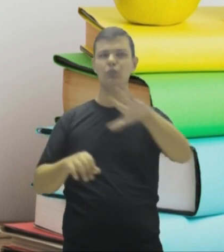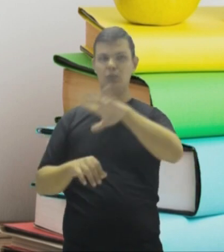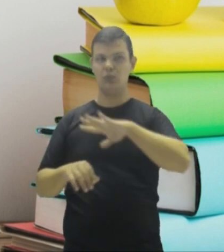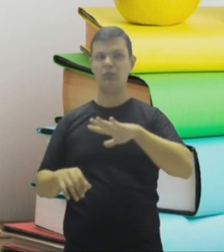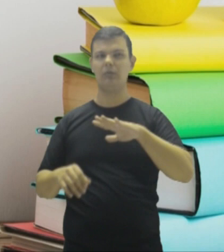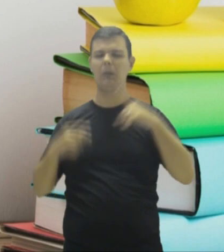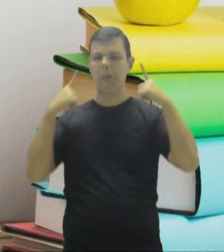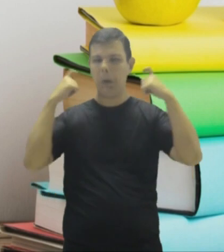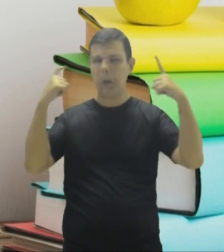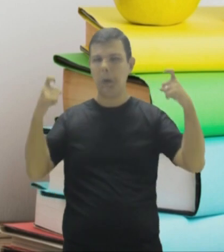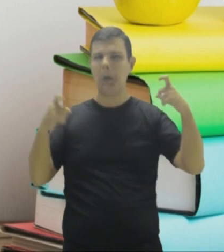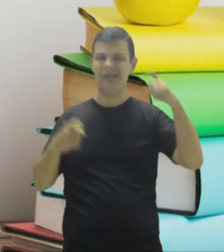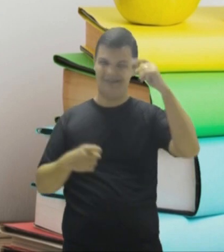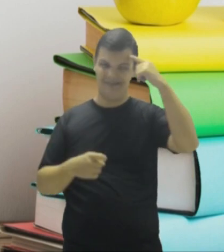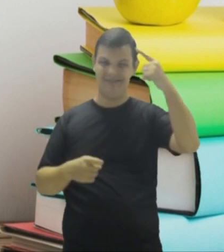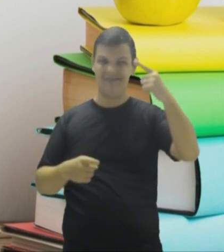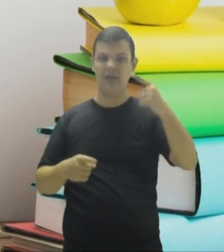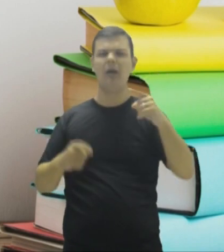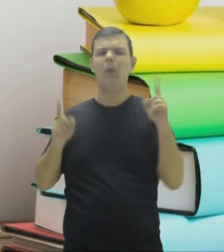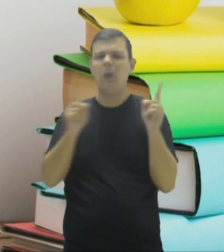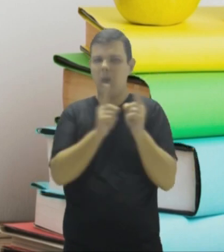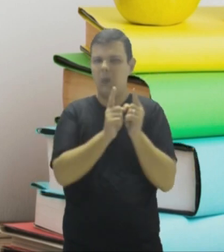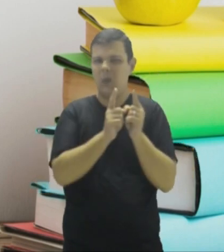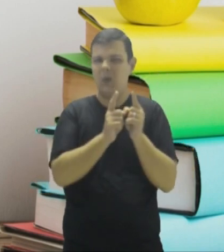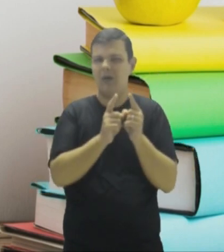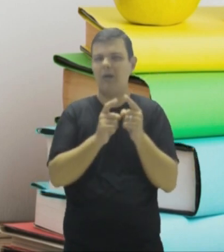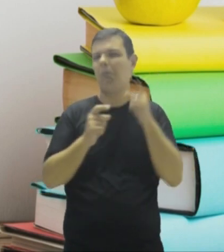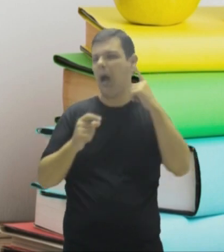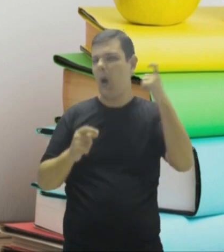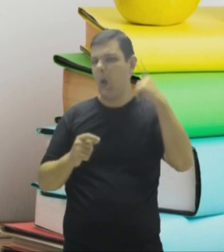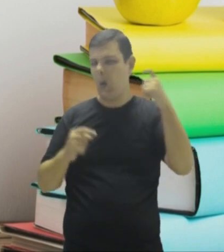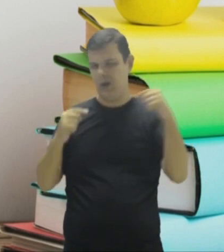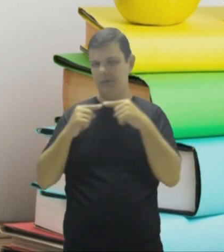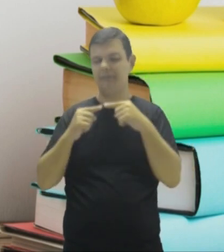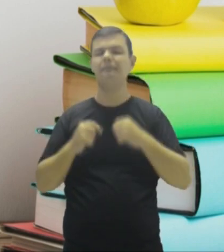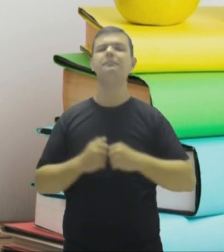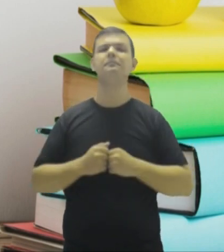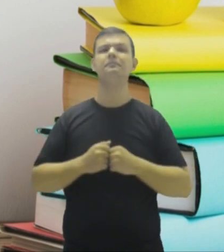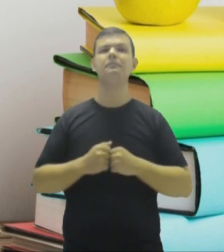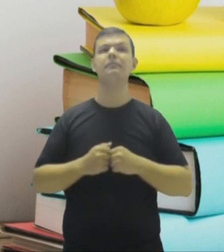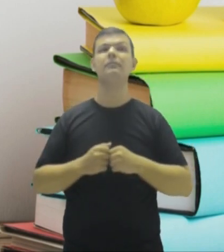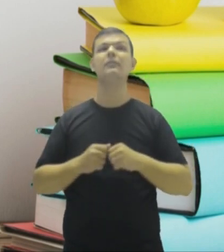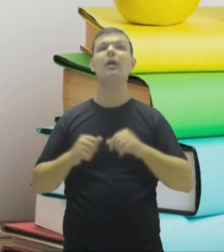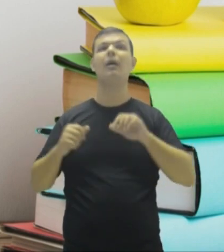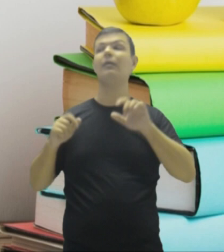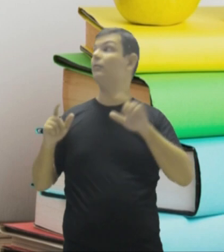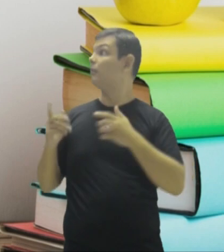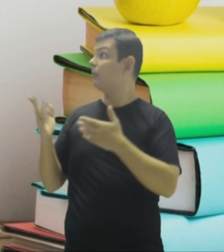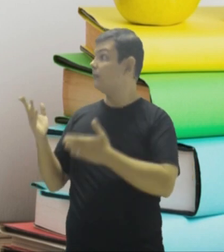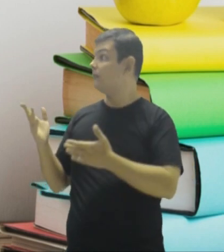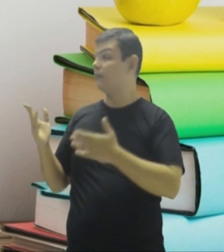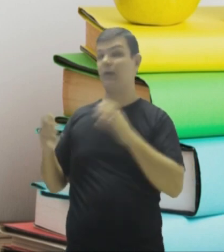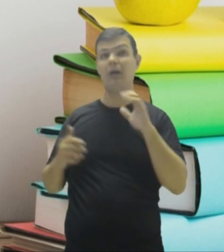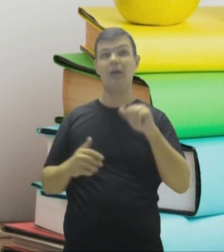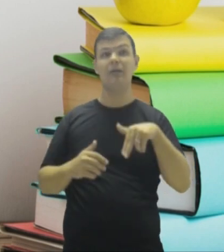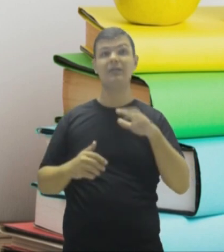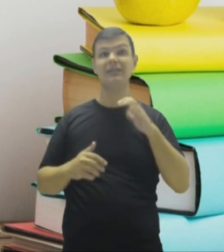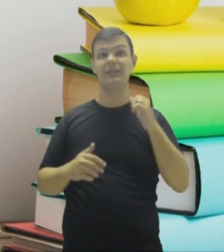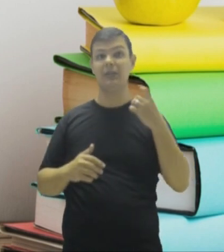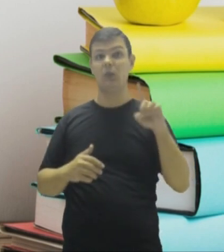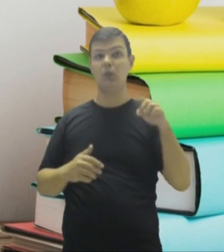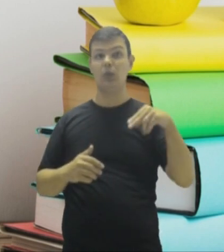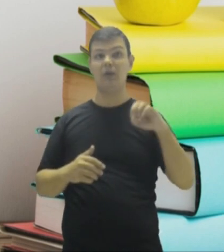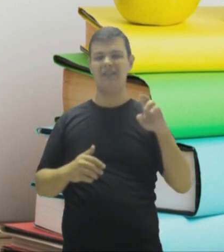falou sobre a poluição sonora, foi aquele vídeo bem curtinho sobre o barulho. A TV Canção Nova mostrou pra gente